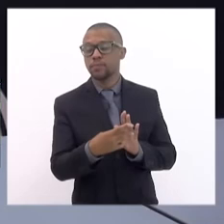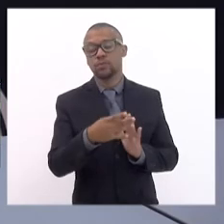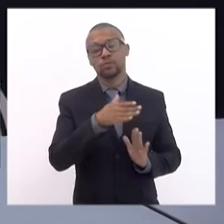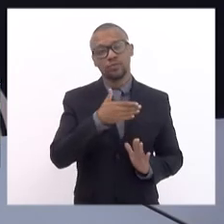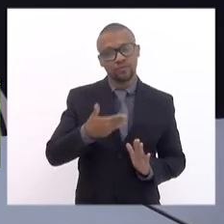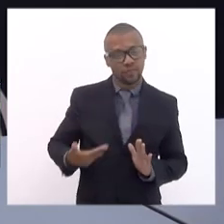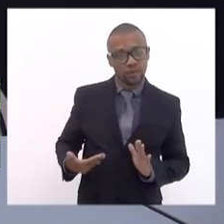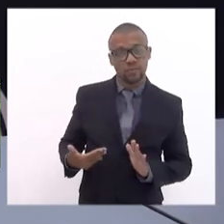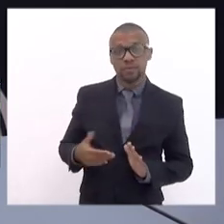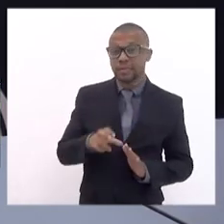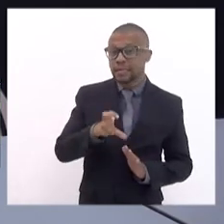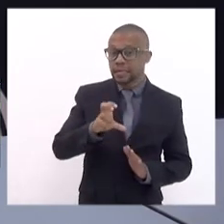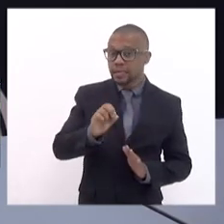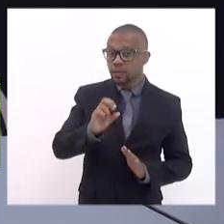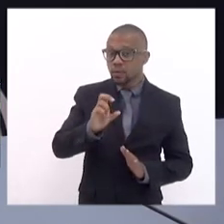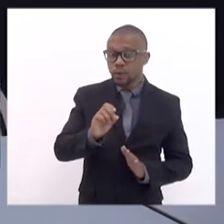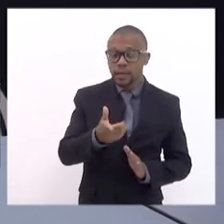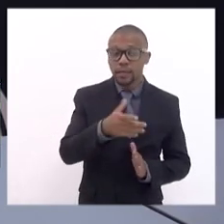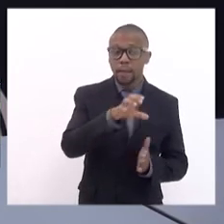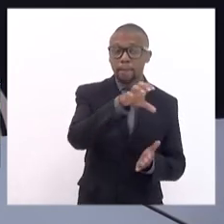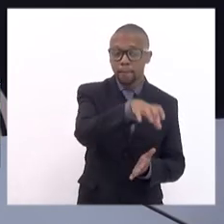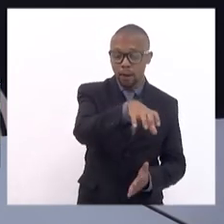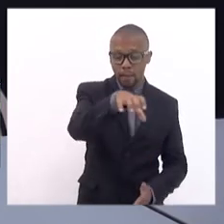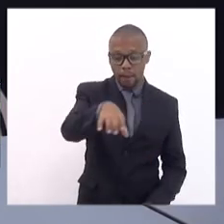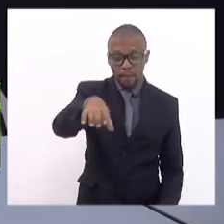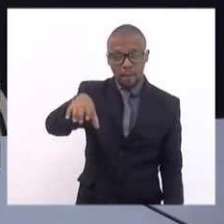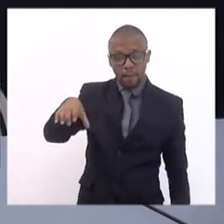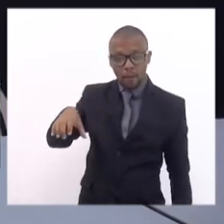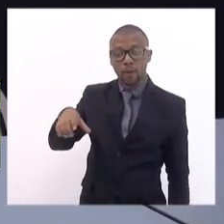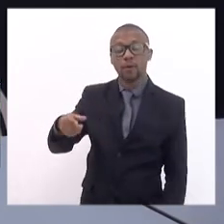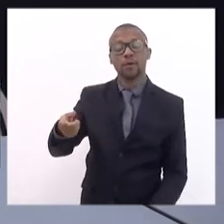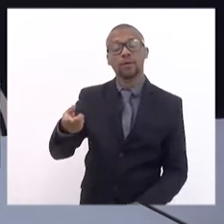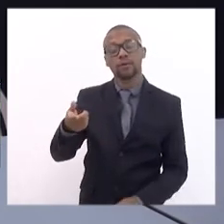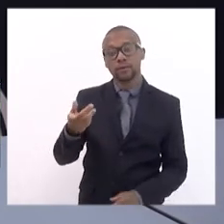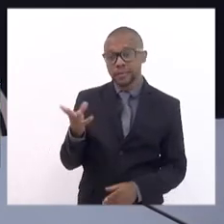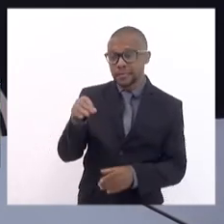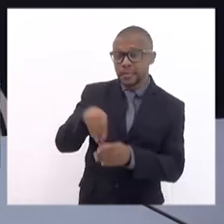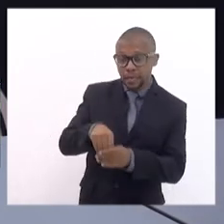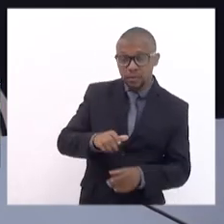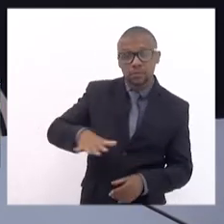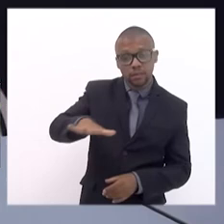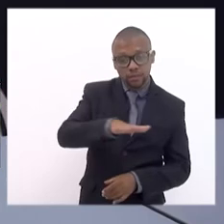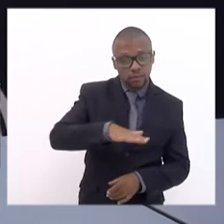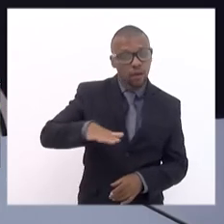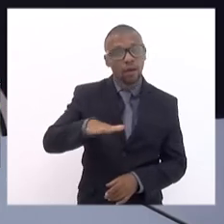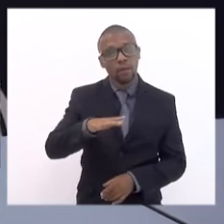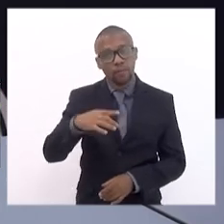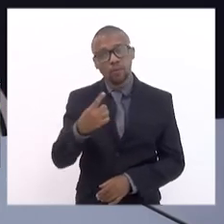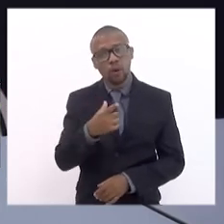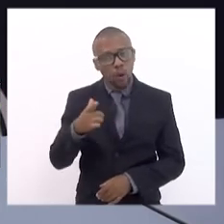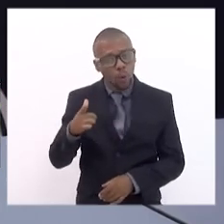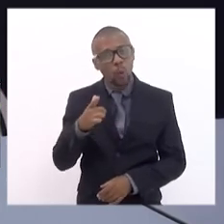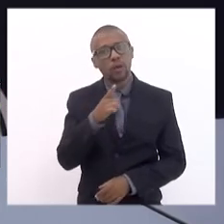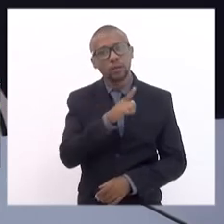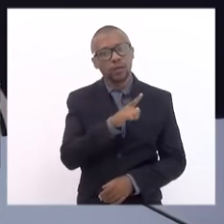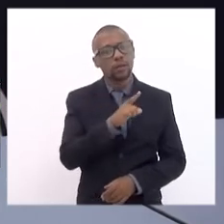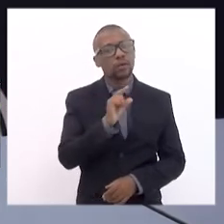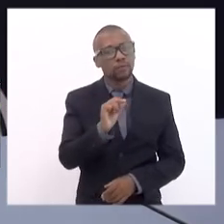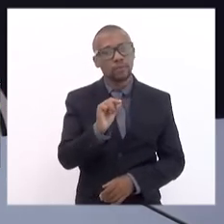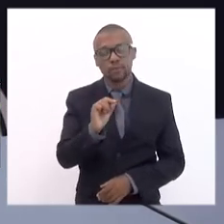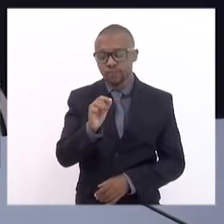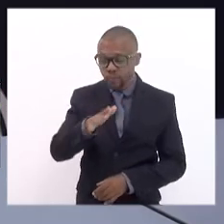Rio de Janeiro, para que possa, dentro dessas casas, colocar lá um espaço para o